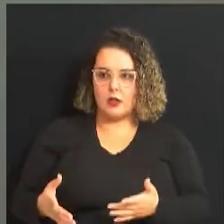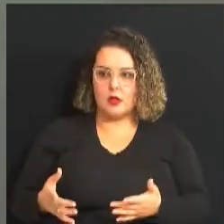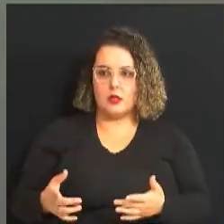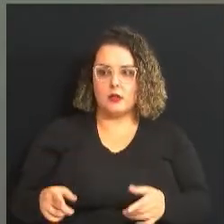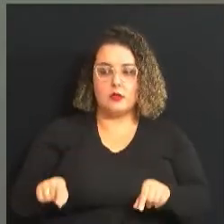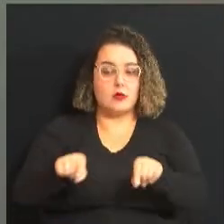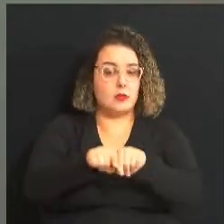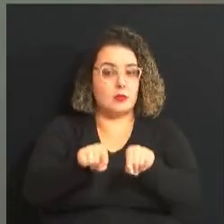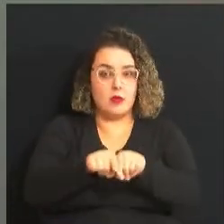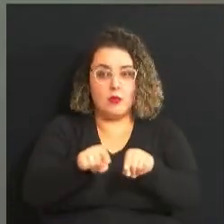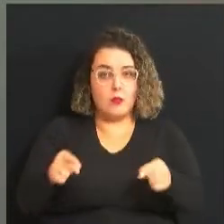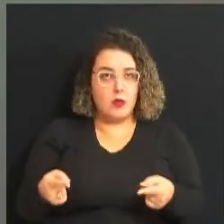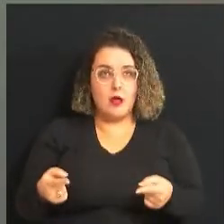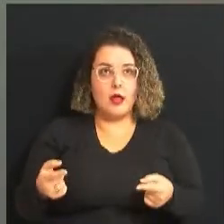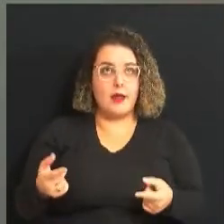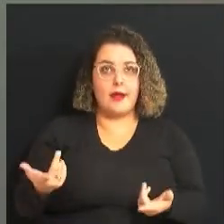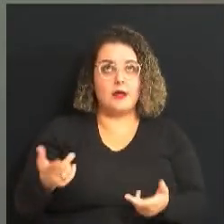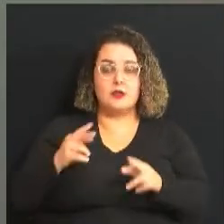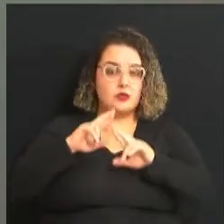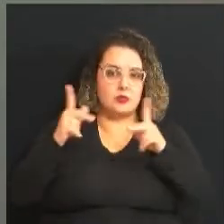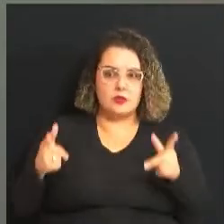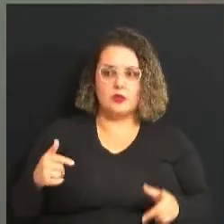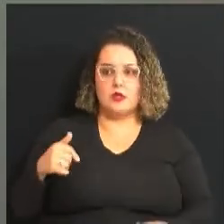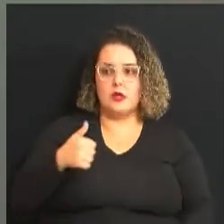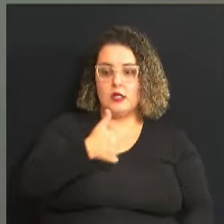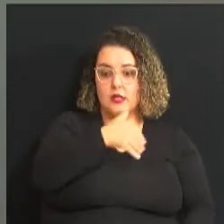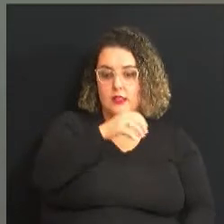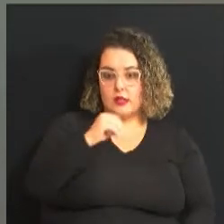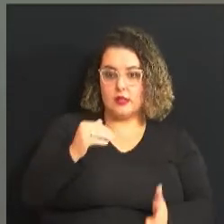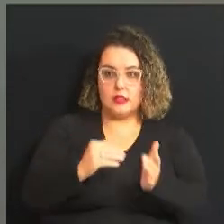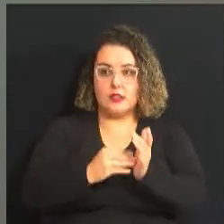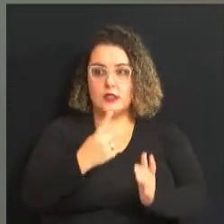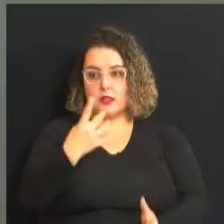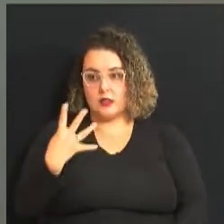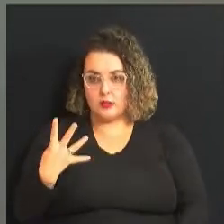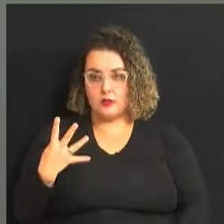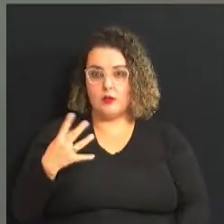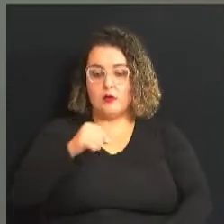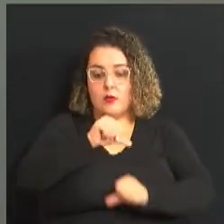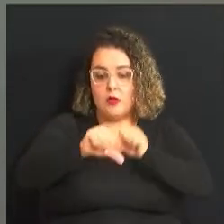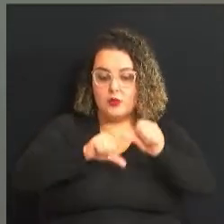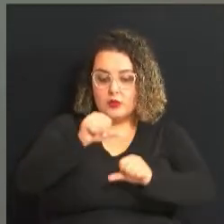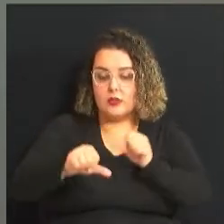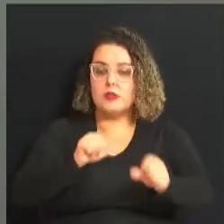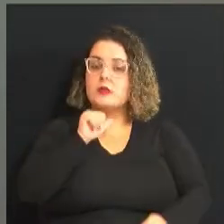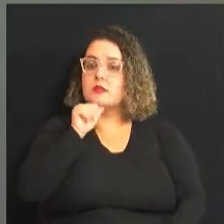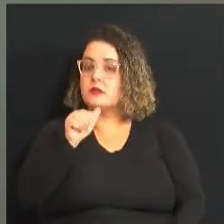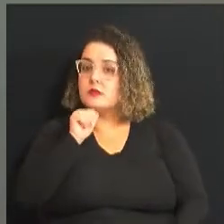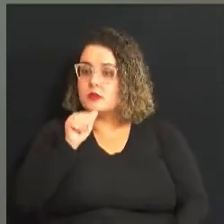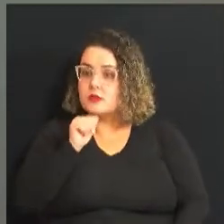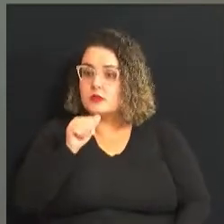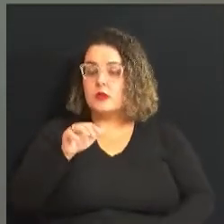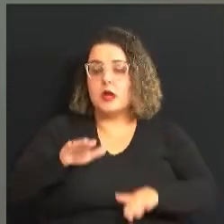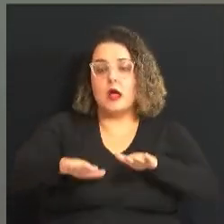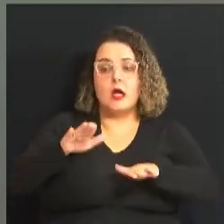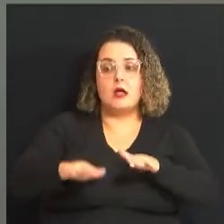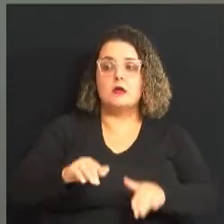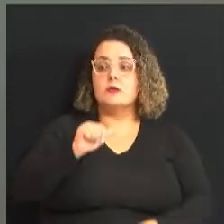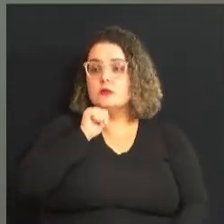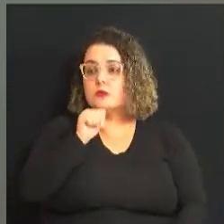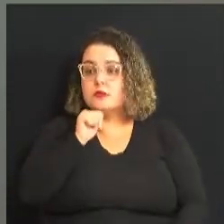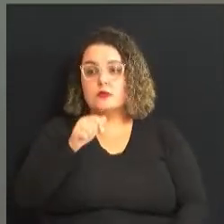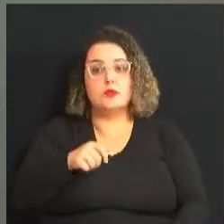as meninas entre 10 e 14 anos tendo alterações menstruais. Então, às vezes elas não menstruam todo